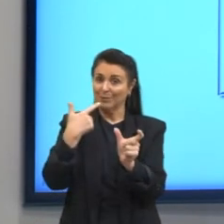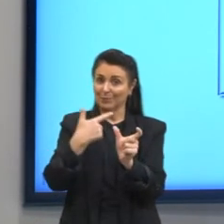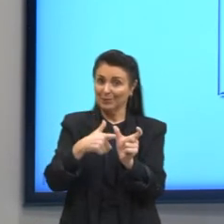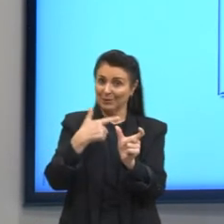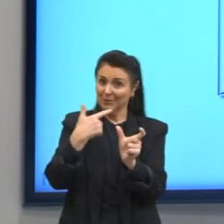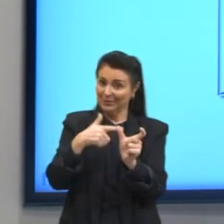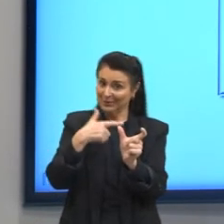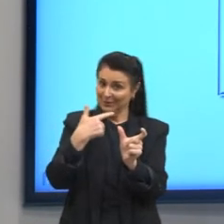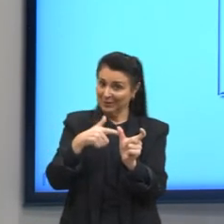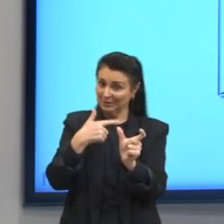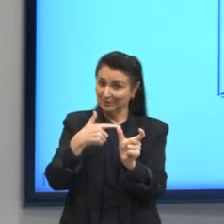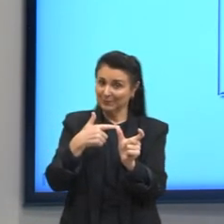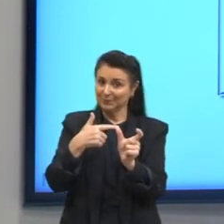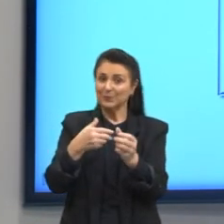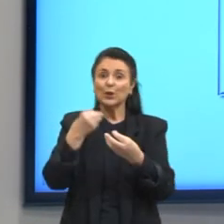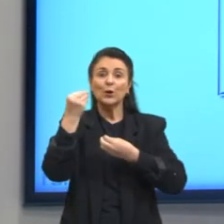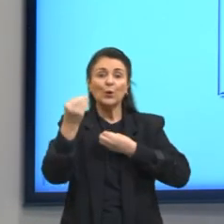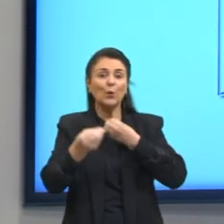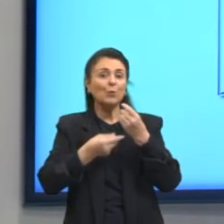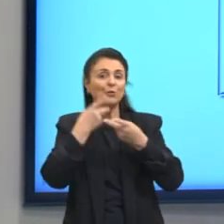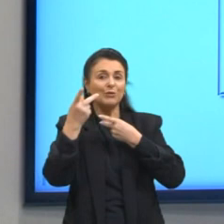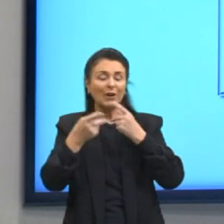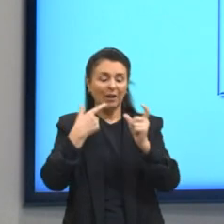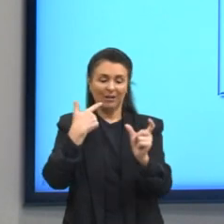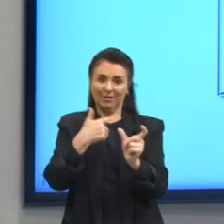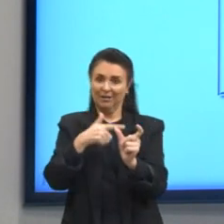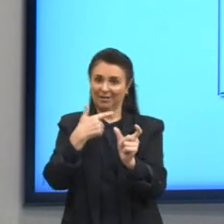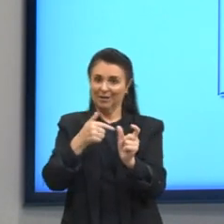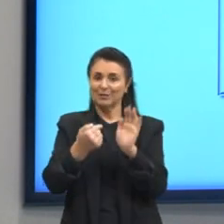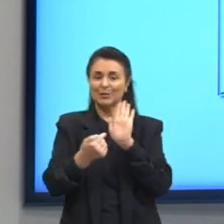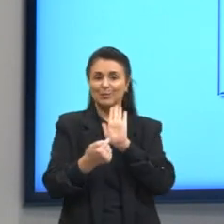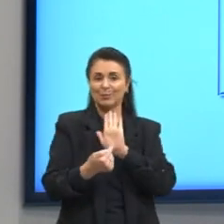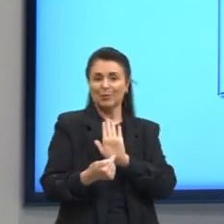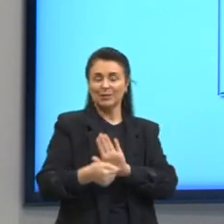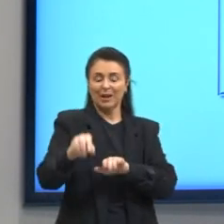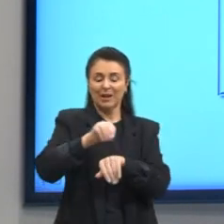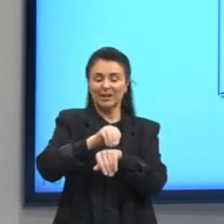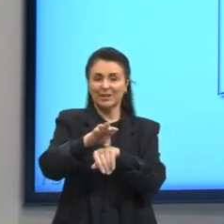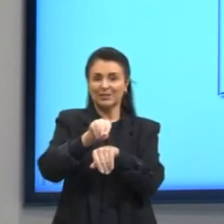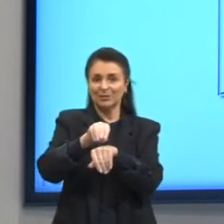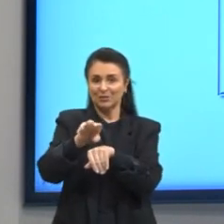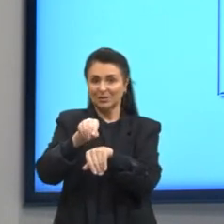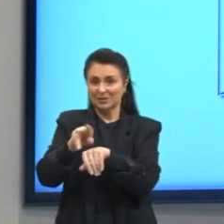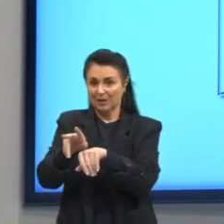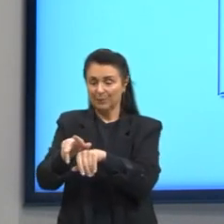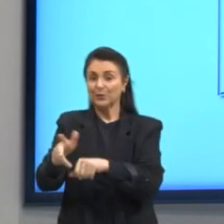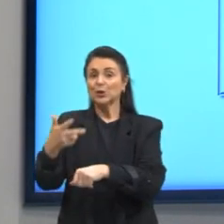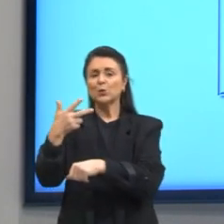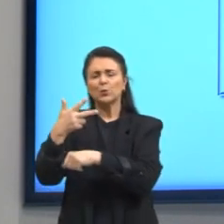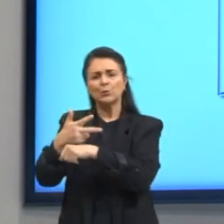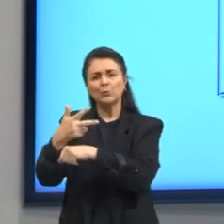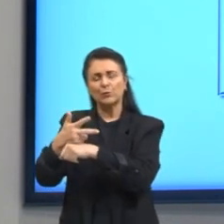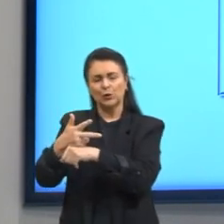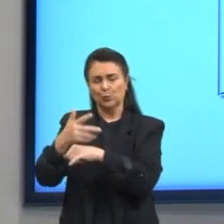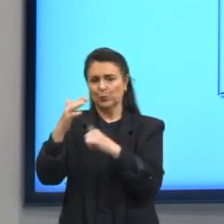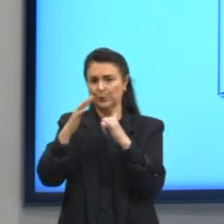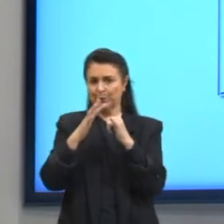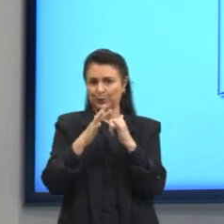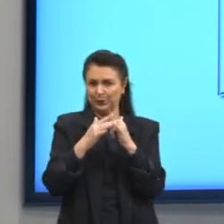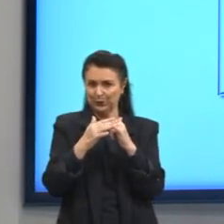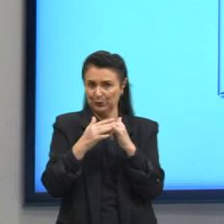Ah e não tinha como eu falar de pleonasmo Você ainda está aqui para vocês a indicação de um vídeo do YouTube